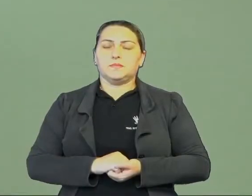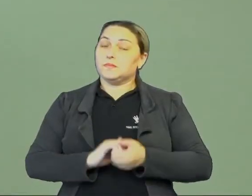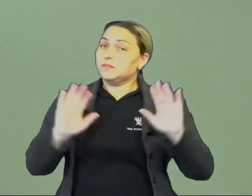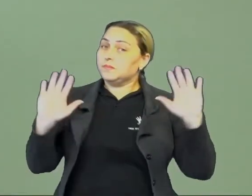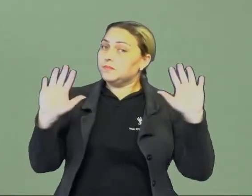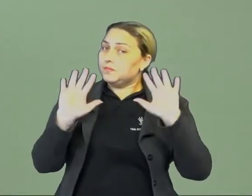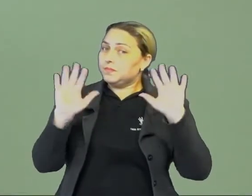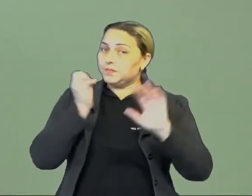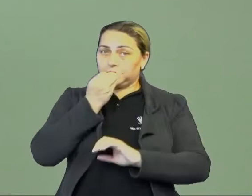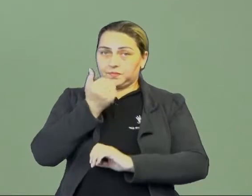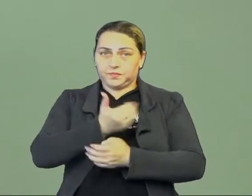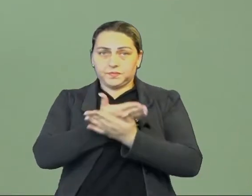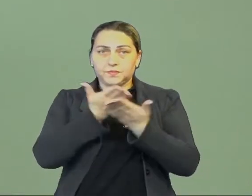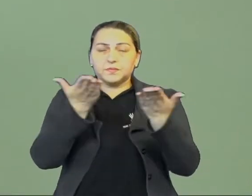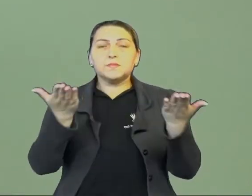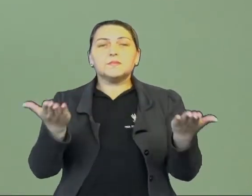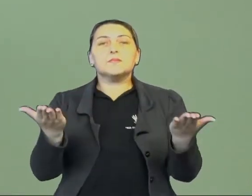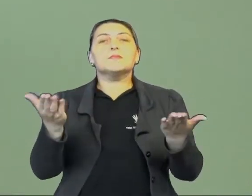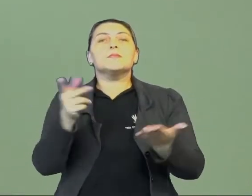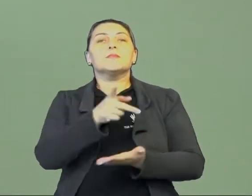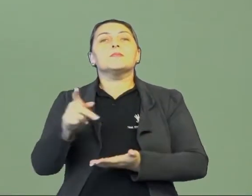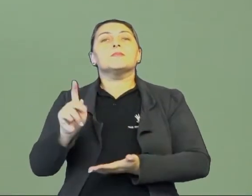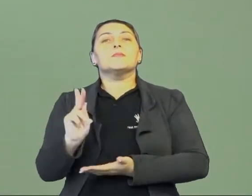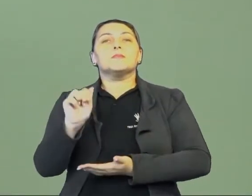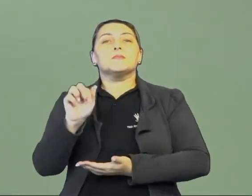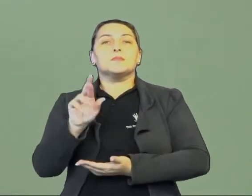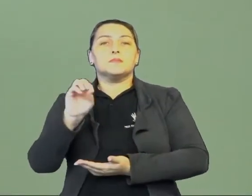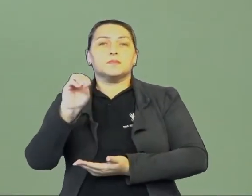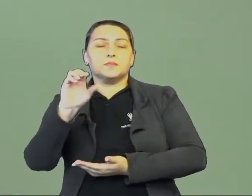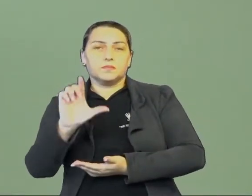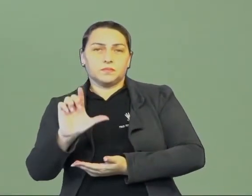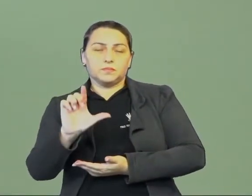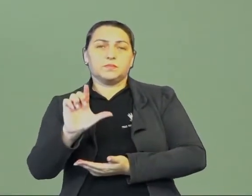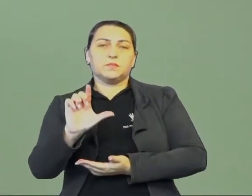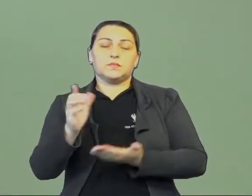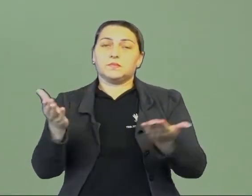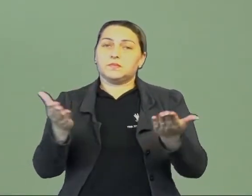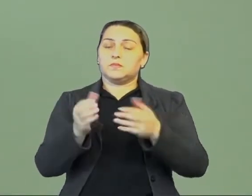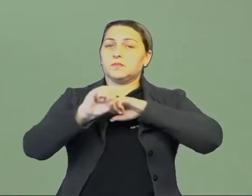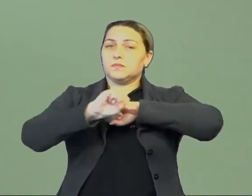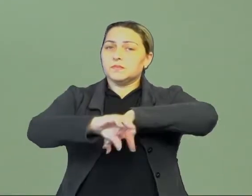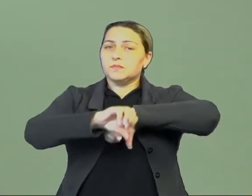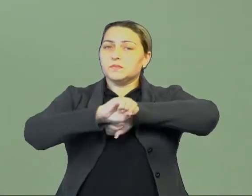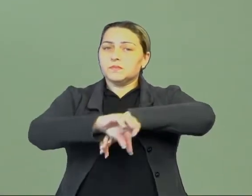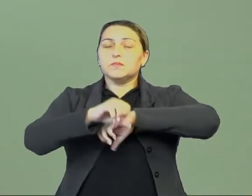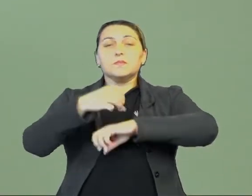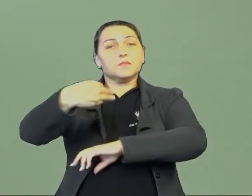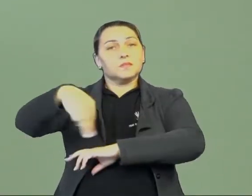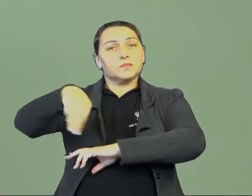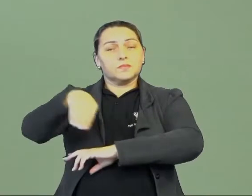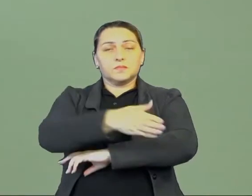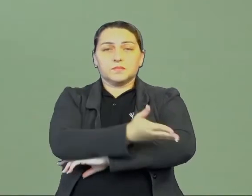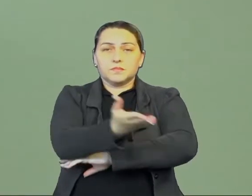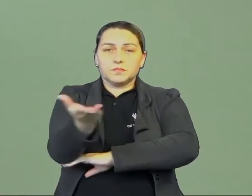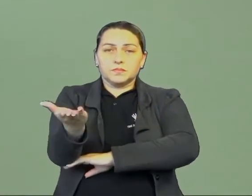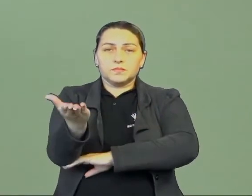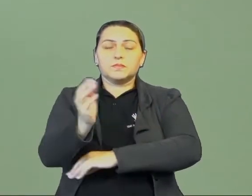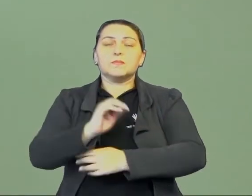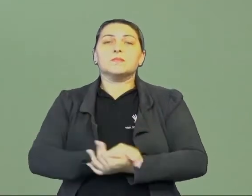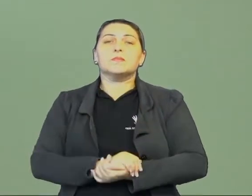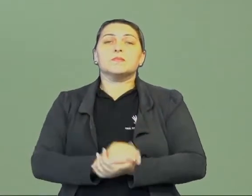Fala galerinha, tudo bem com vocês? Eu sou a professora Carol e agora eu vou estar ensinando um pouquinho da matemática para